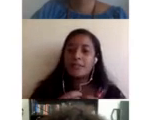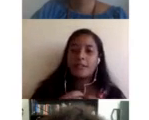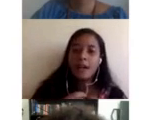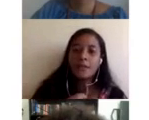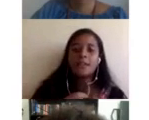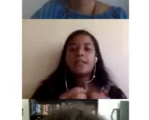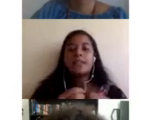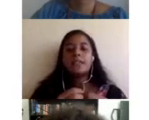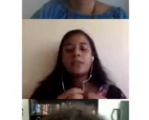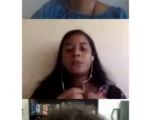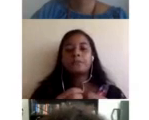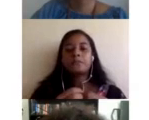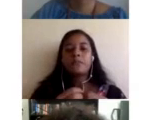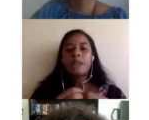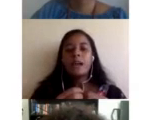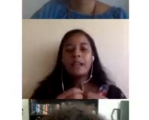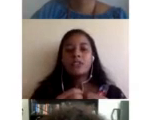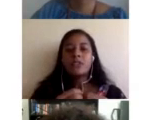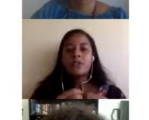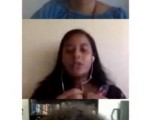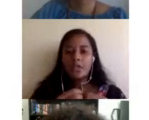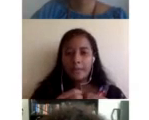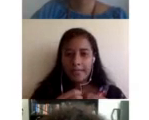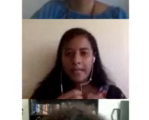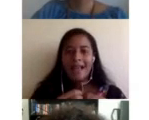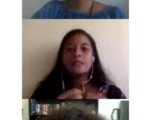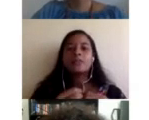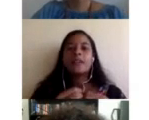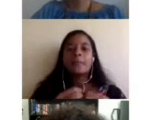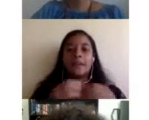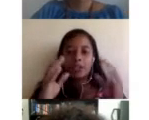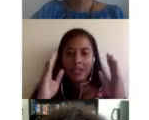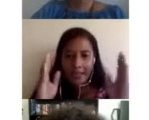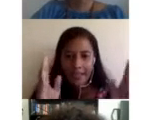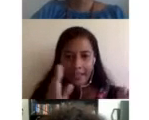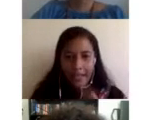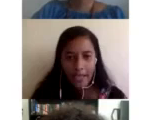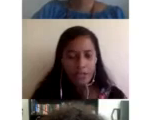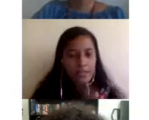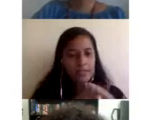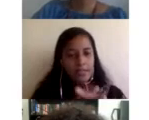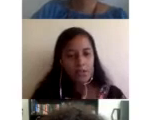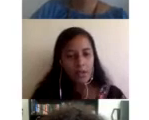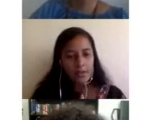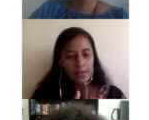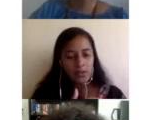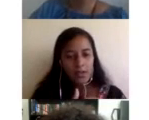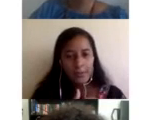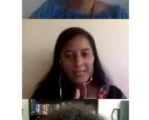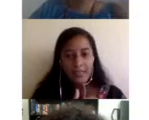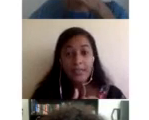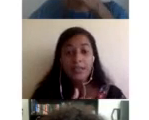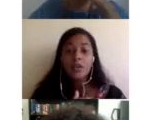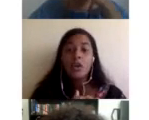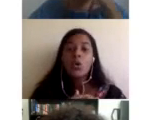perspectiva do presencial. Então, a partir disso, a gente tem pensado, né, a partir de cada realidade das